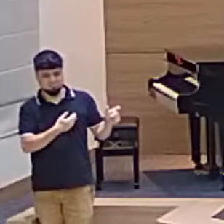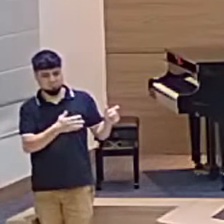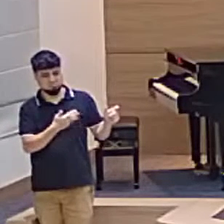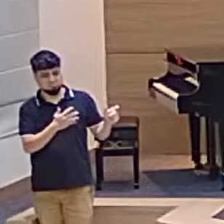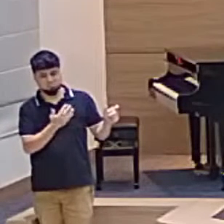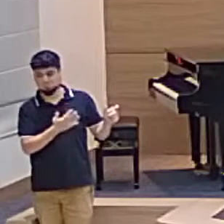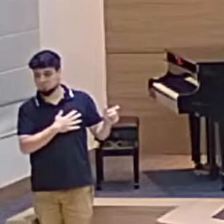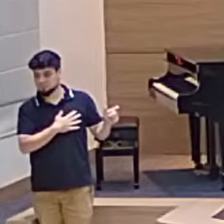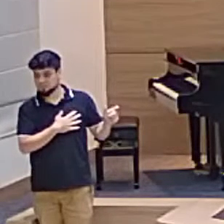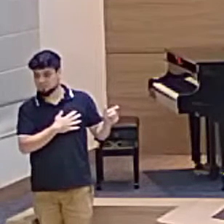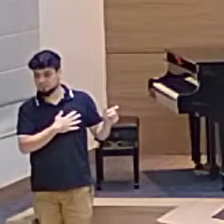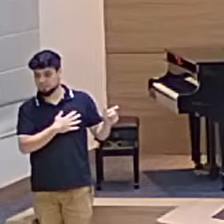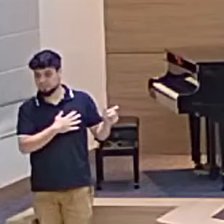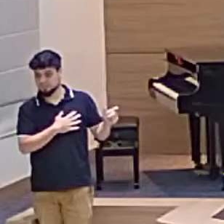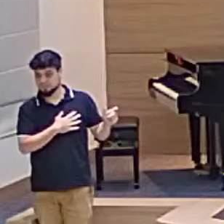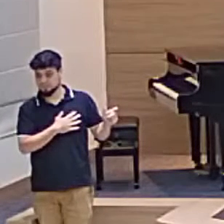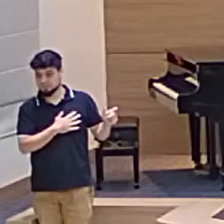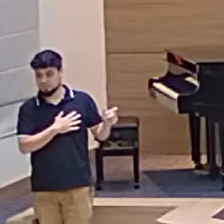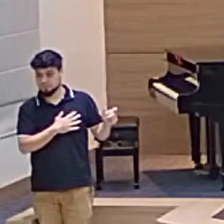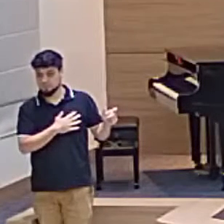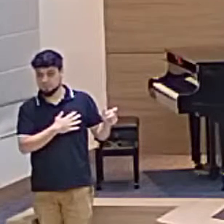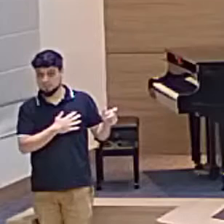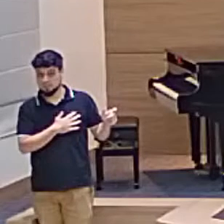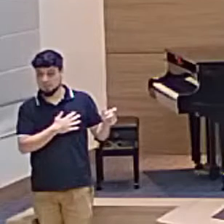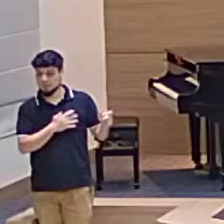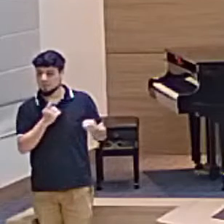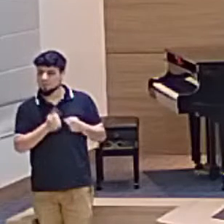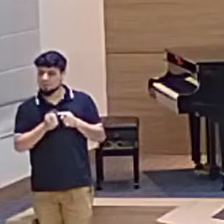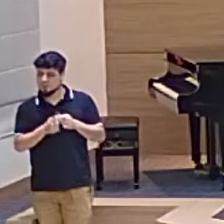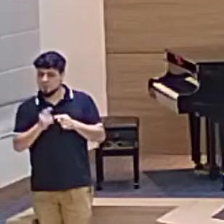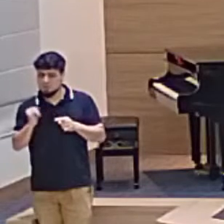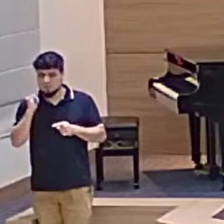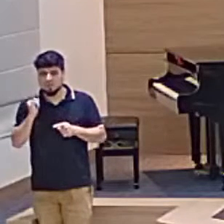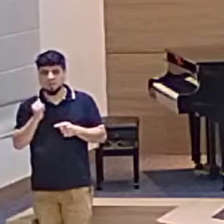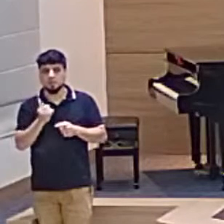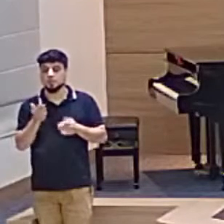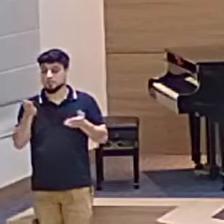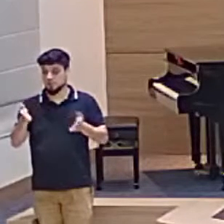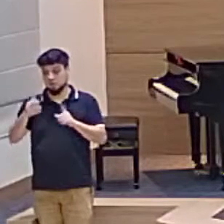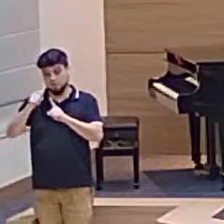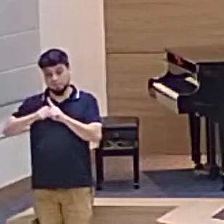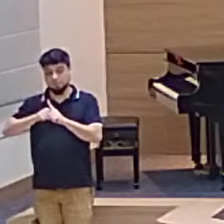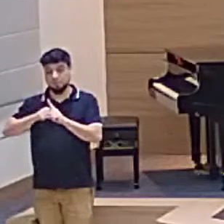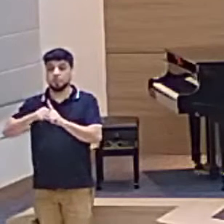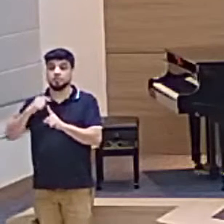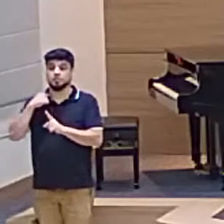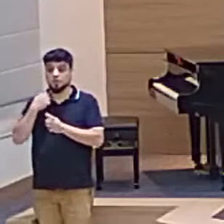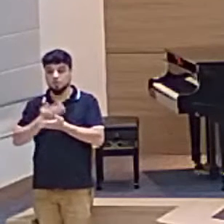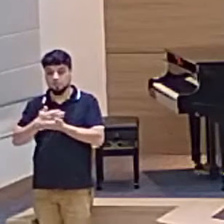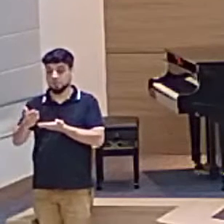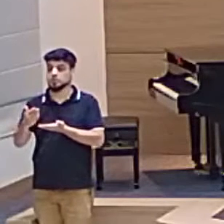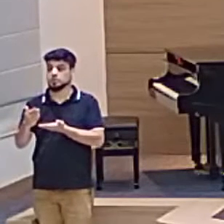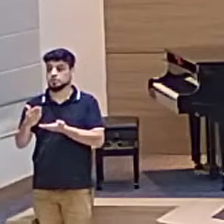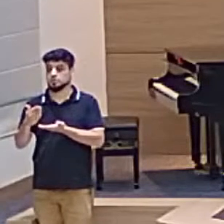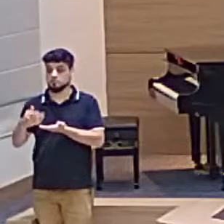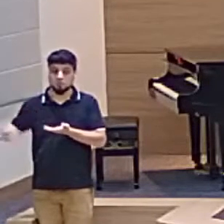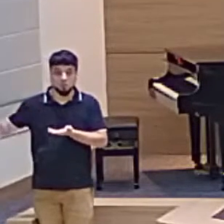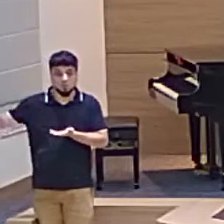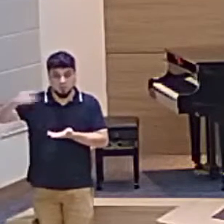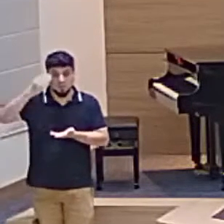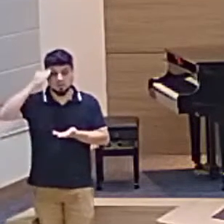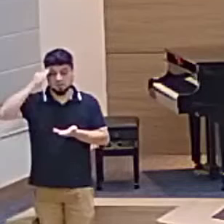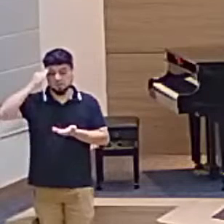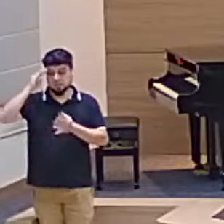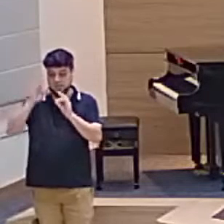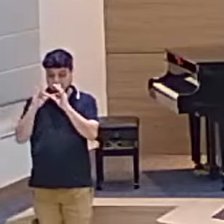fora E por quê que isso aqui é tão importante para nós para conversar esse mês para entender que a nossa família